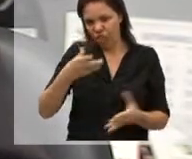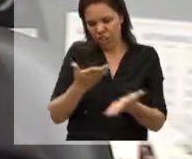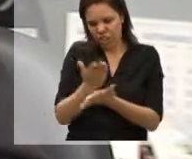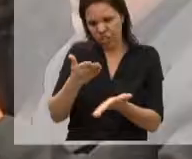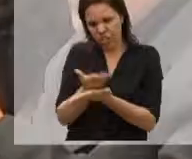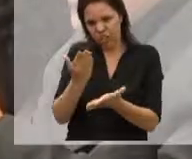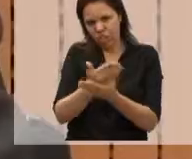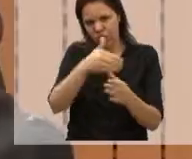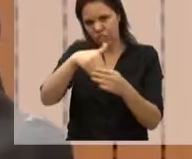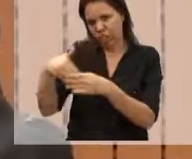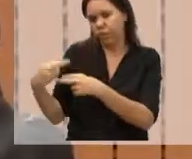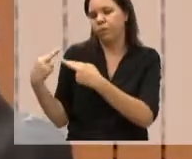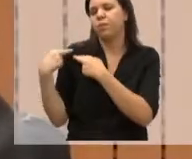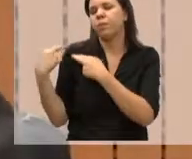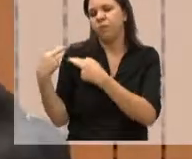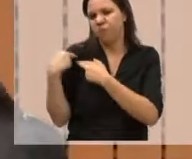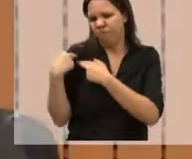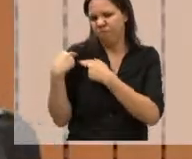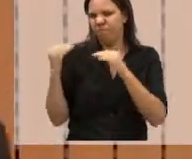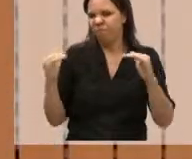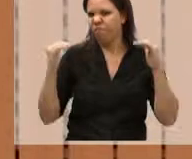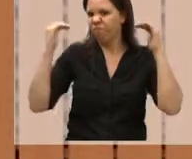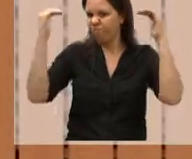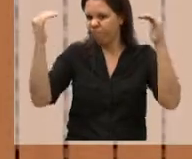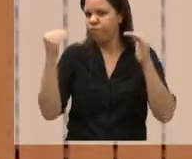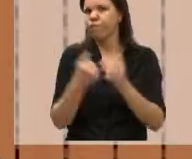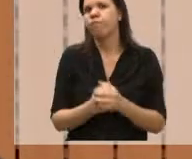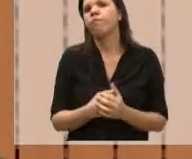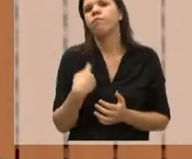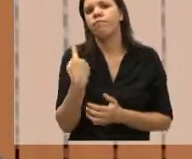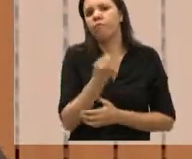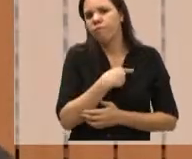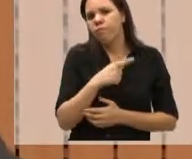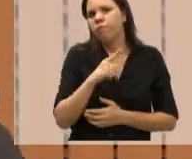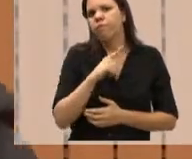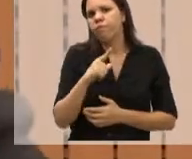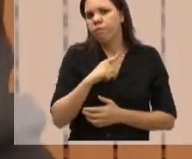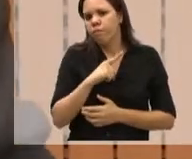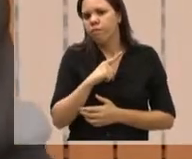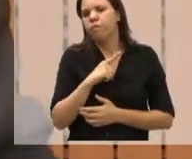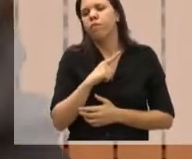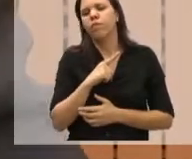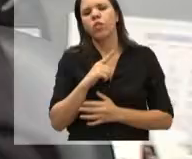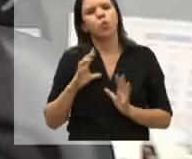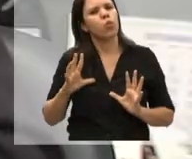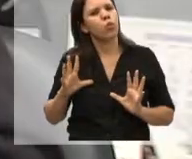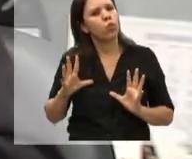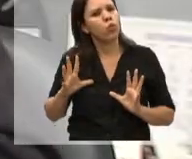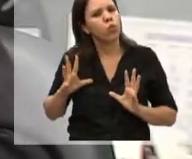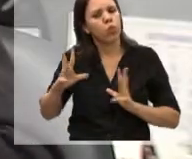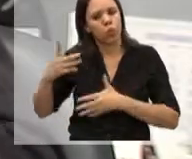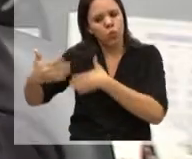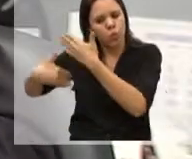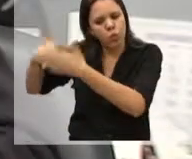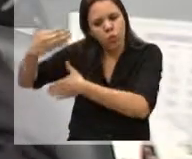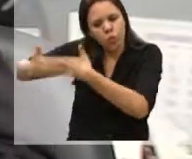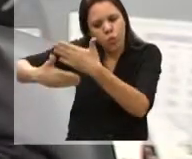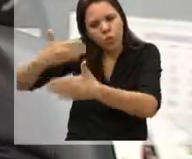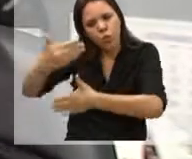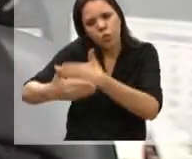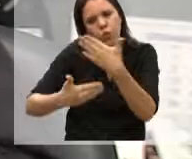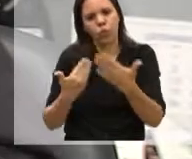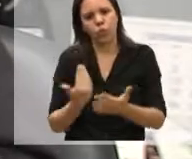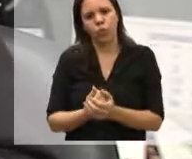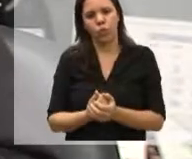Eu vejo assim que a responsabilidade é muito grande. A gente tem, durante todos os mandatos, a gente coloca o